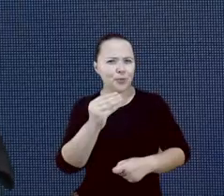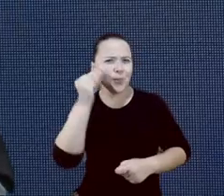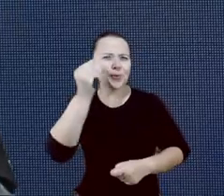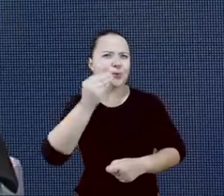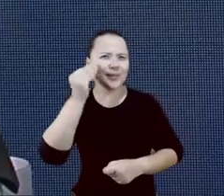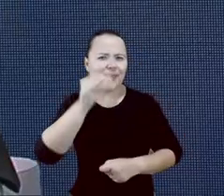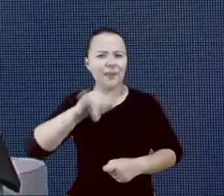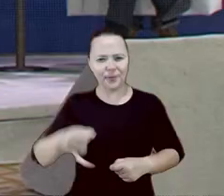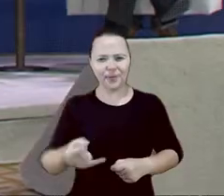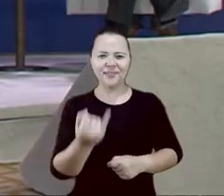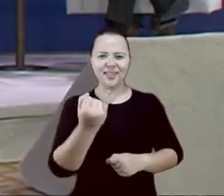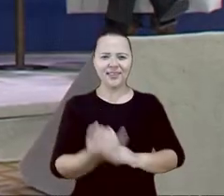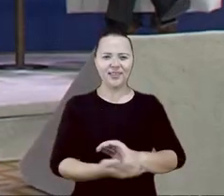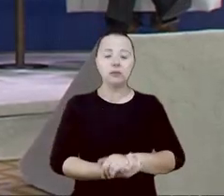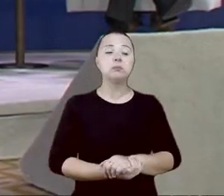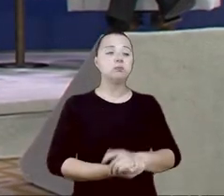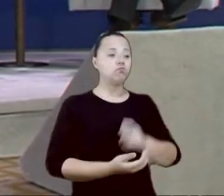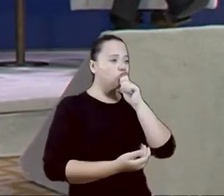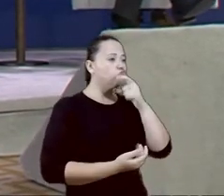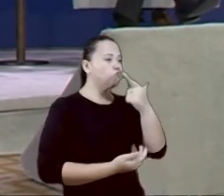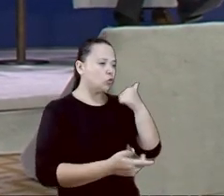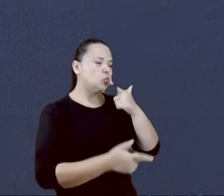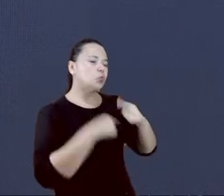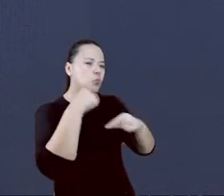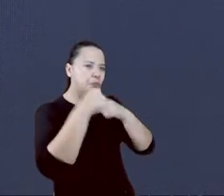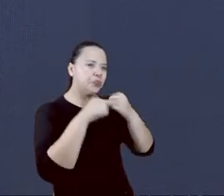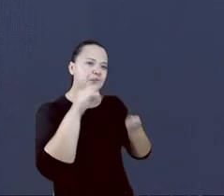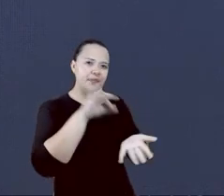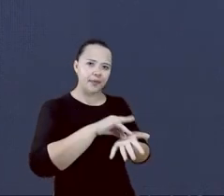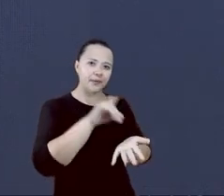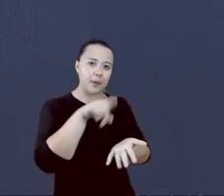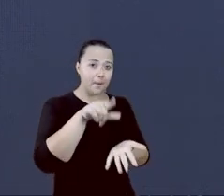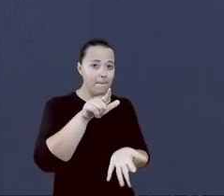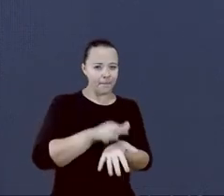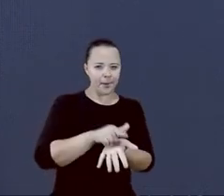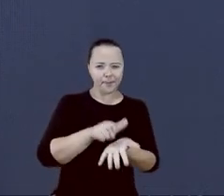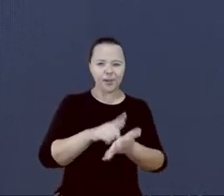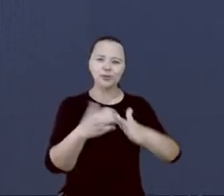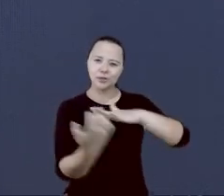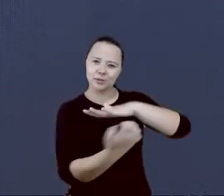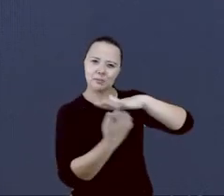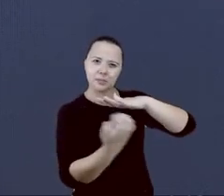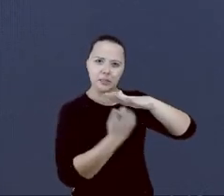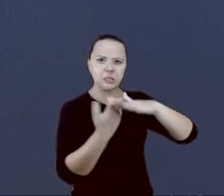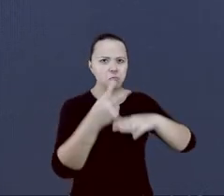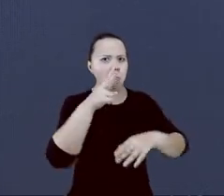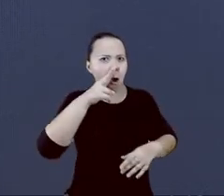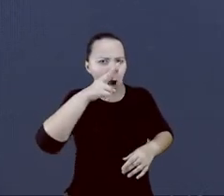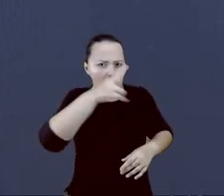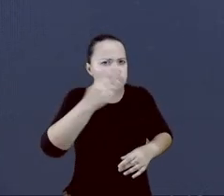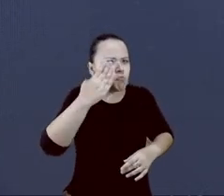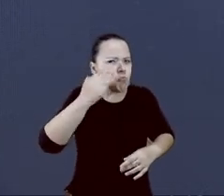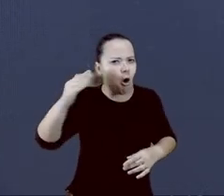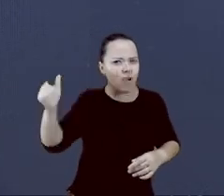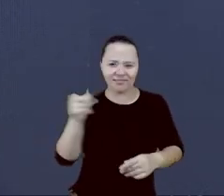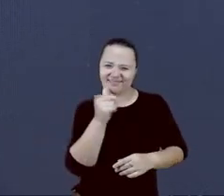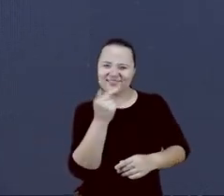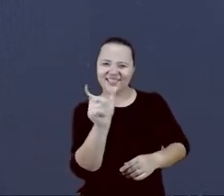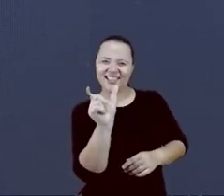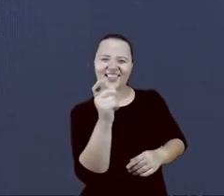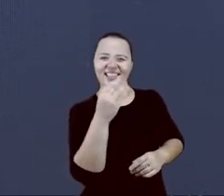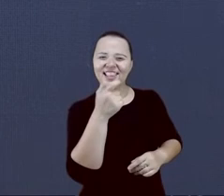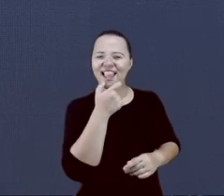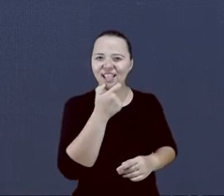sem dúvida um papel de empresas Highway né porque quando fala Hi gorda assim depois do caso